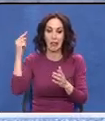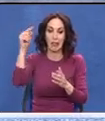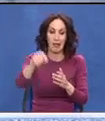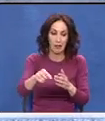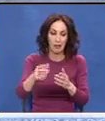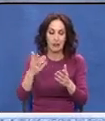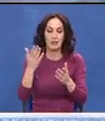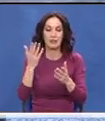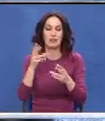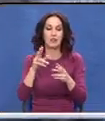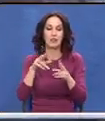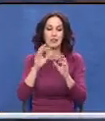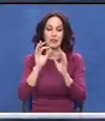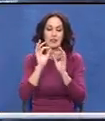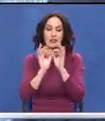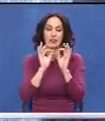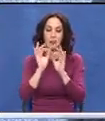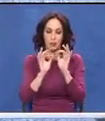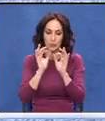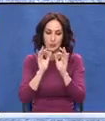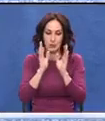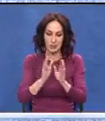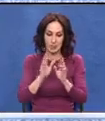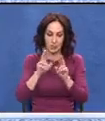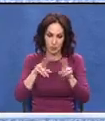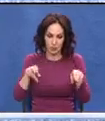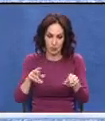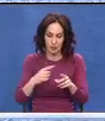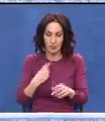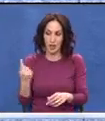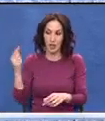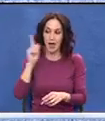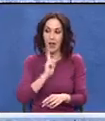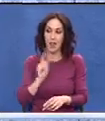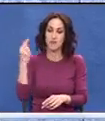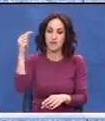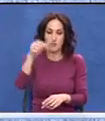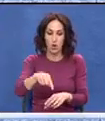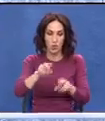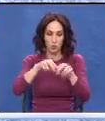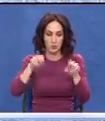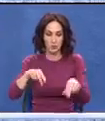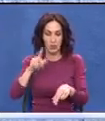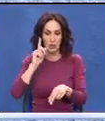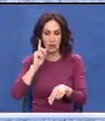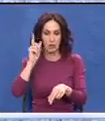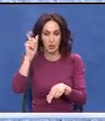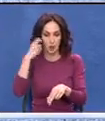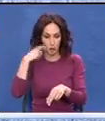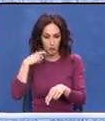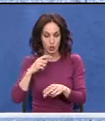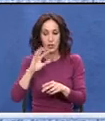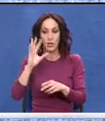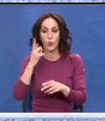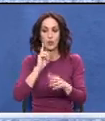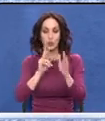a tratamentos hospitalares foi então é ao hospital e que dolores ao hospital beatriz ângelo e olá ao